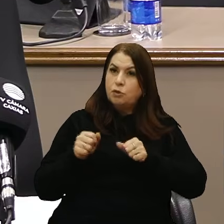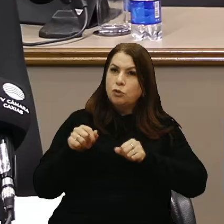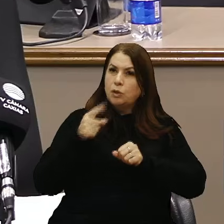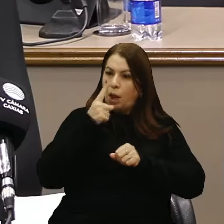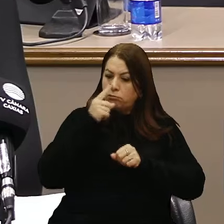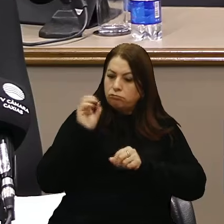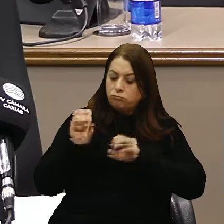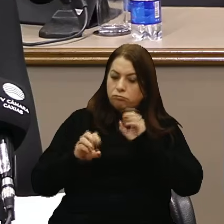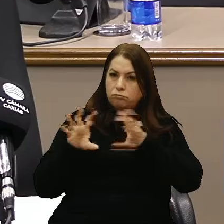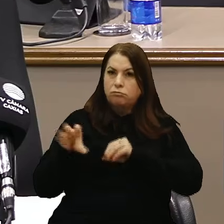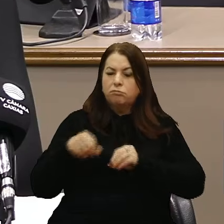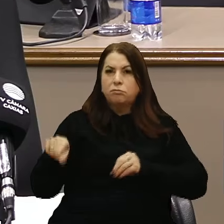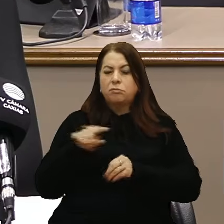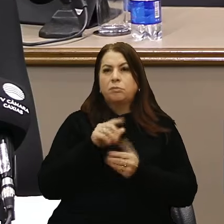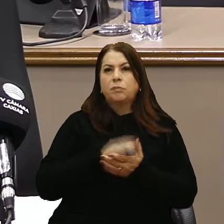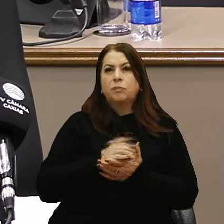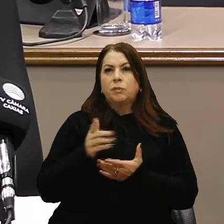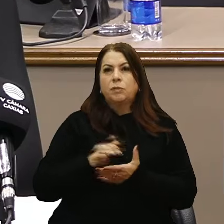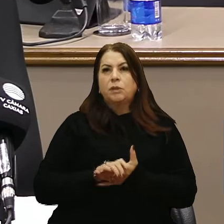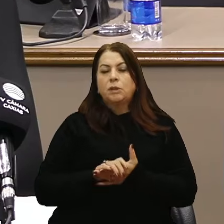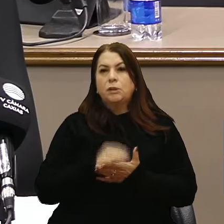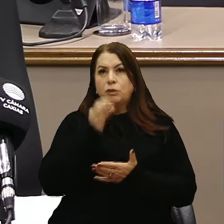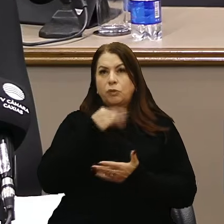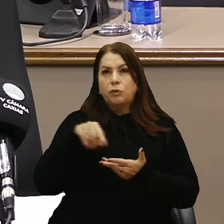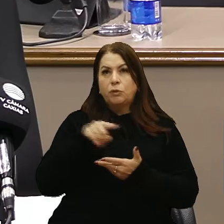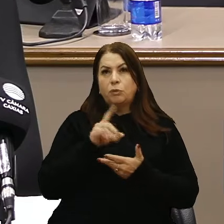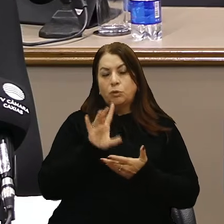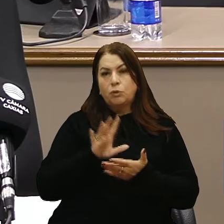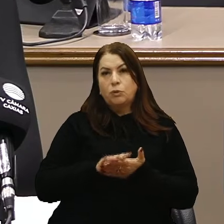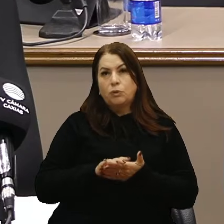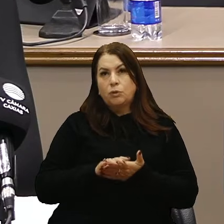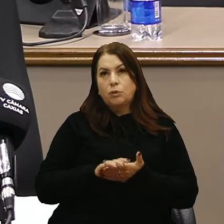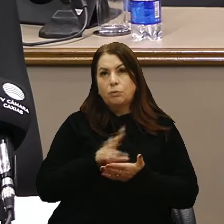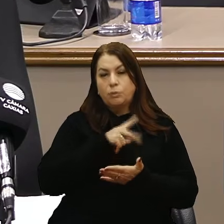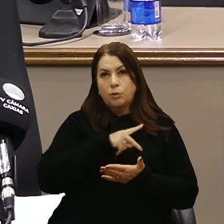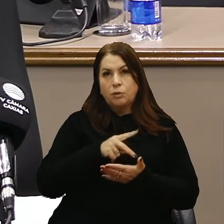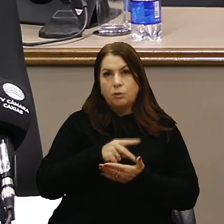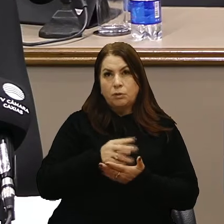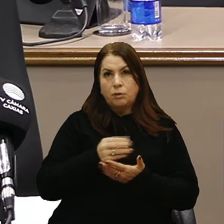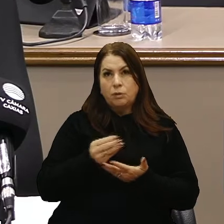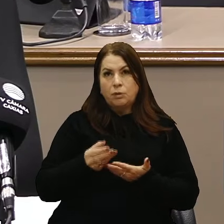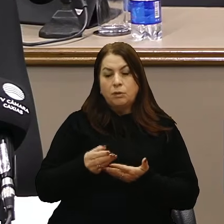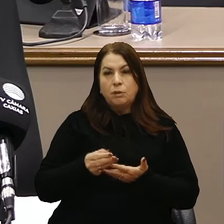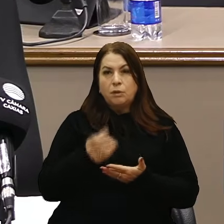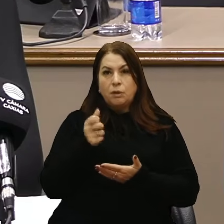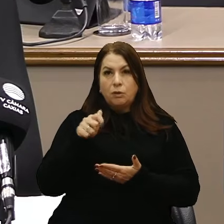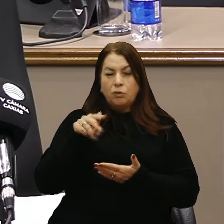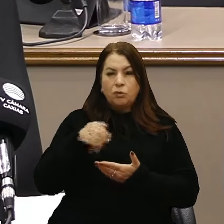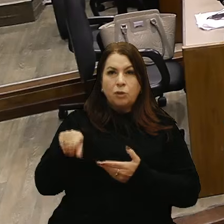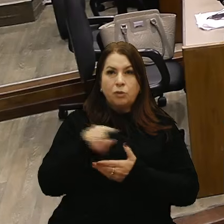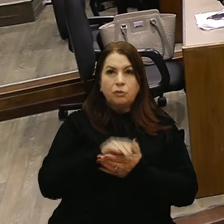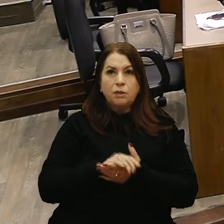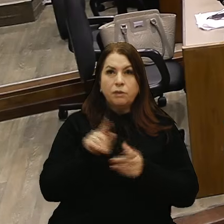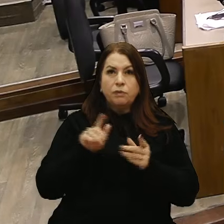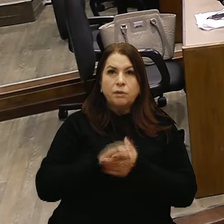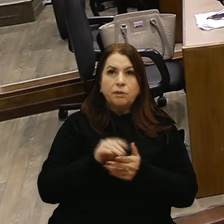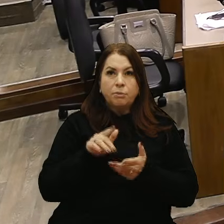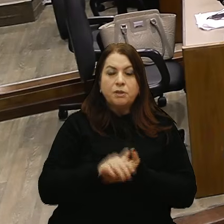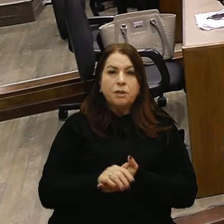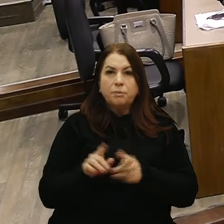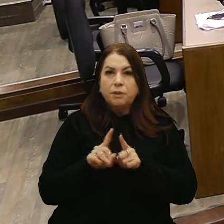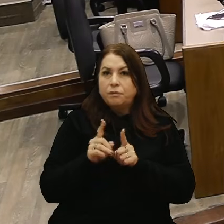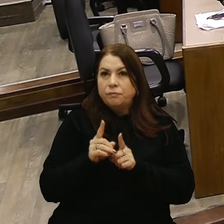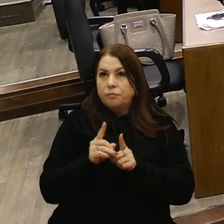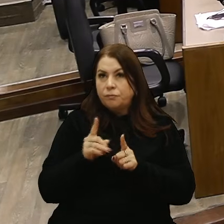lixo da nossa Caxias do Sul. Era isso, então, presidente Milton, Ângelo, muito obrigado. Obrigado,